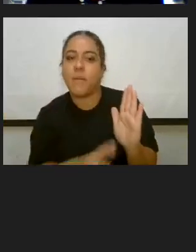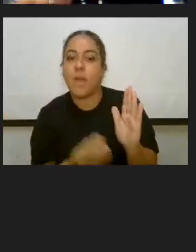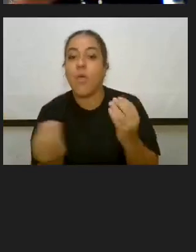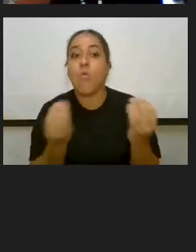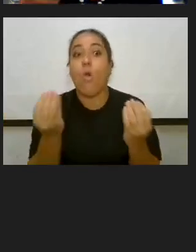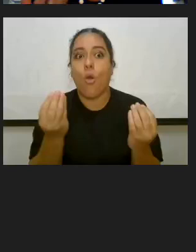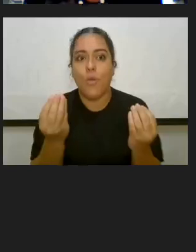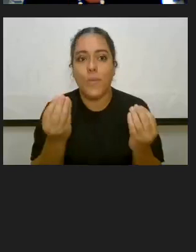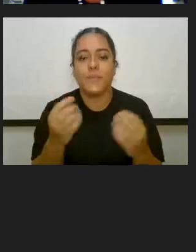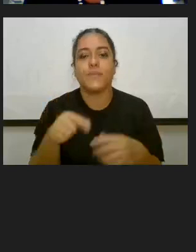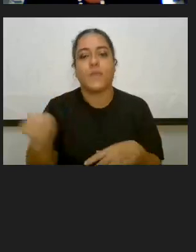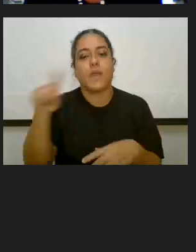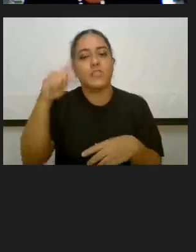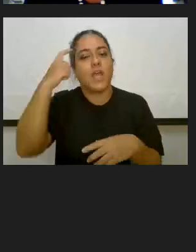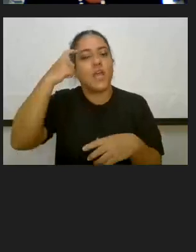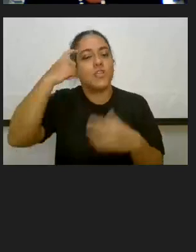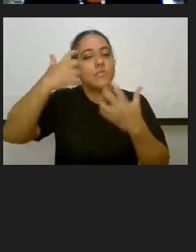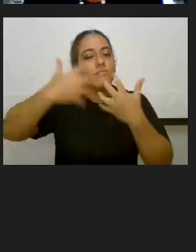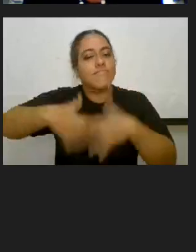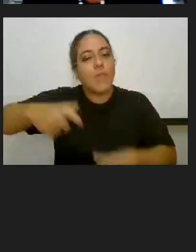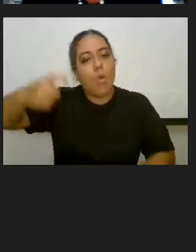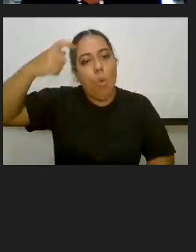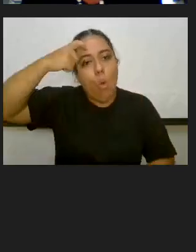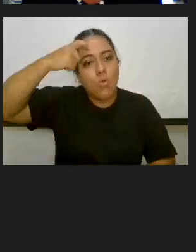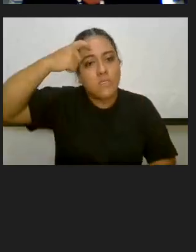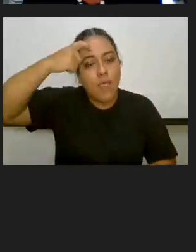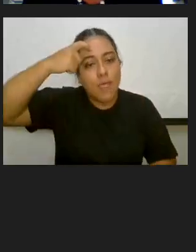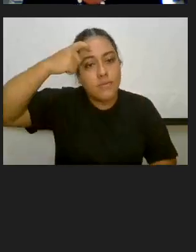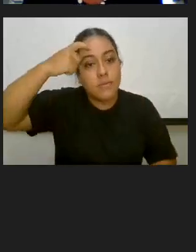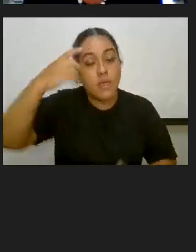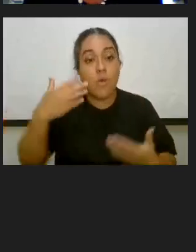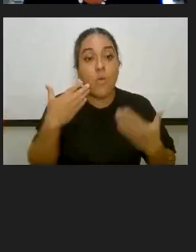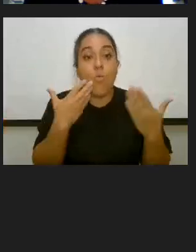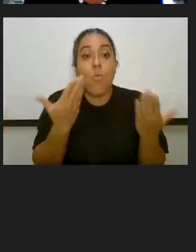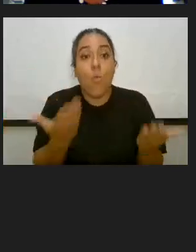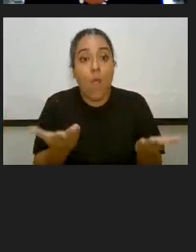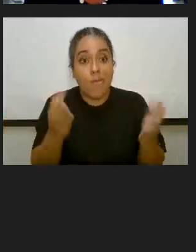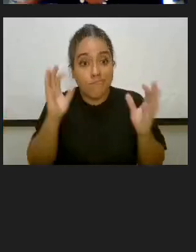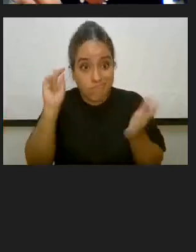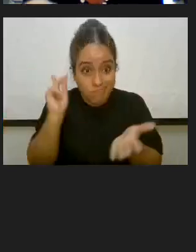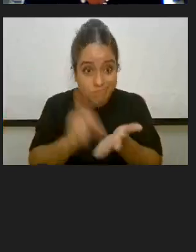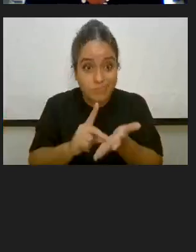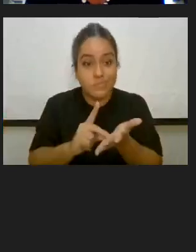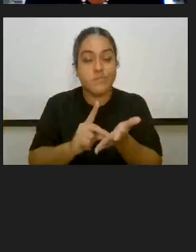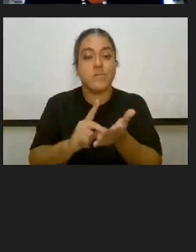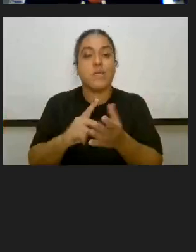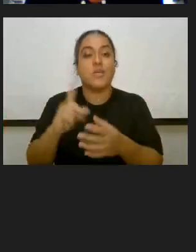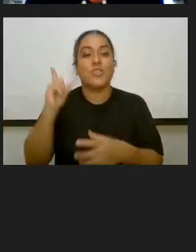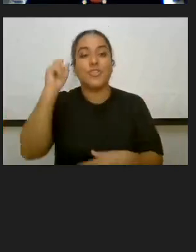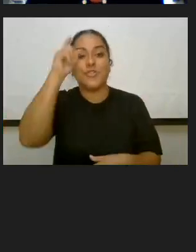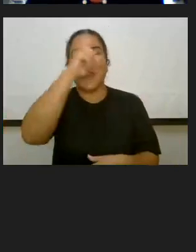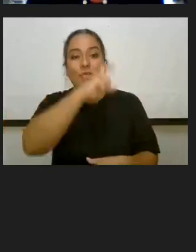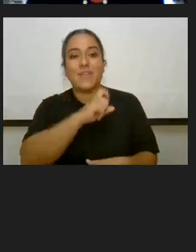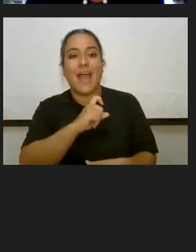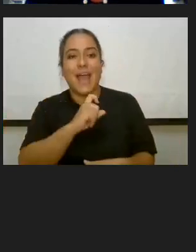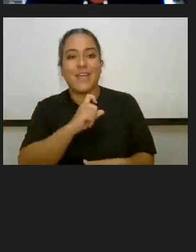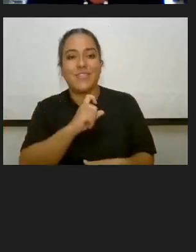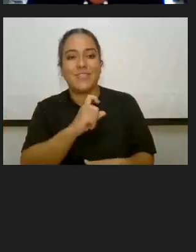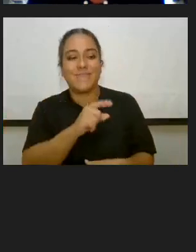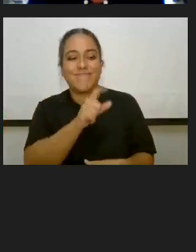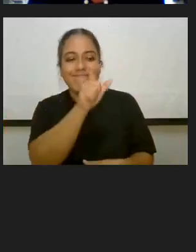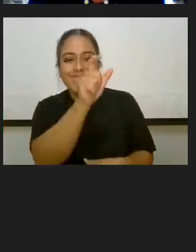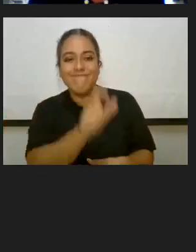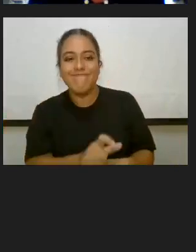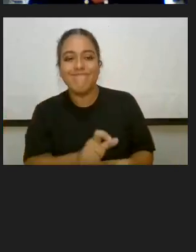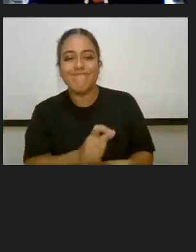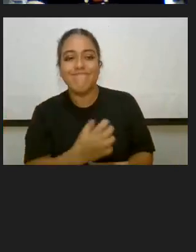para a consciência quais são as efetivas dificuldades que estão promovendo essa crise